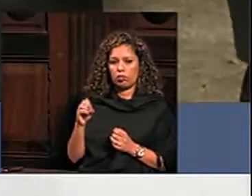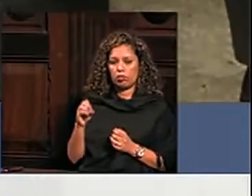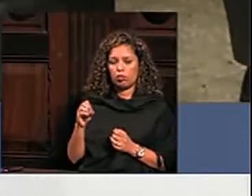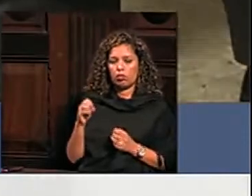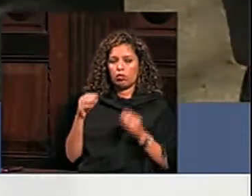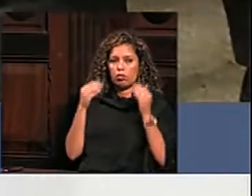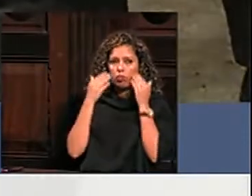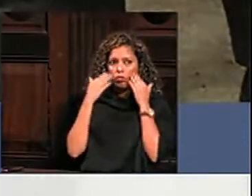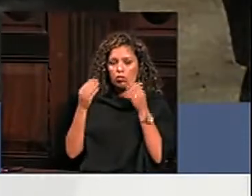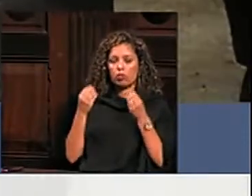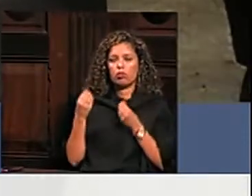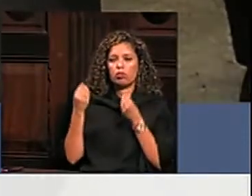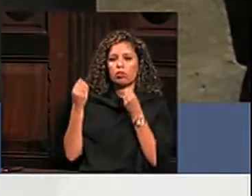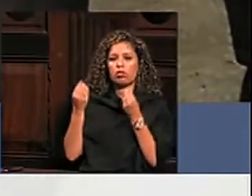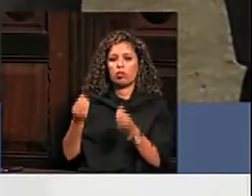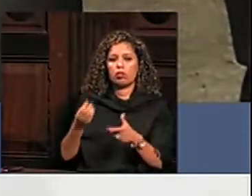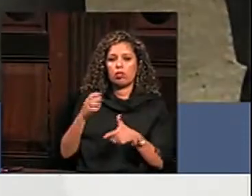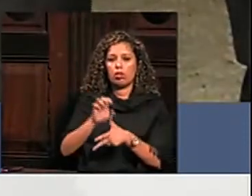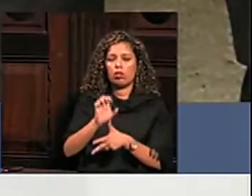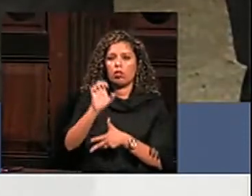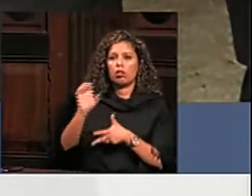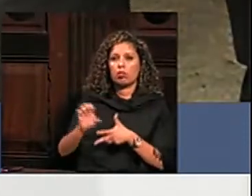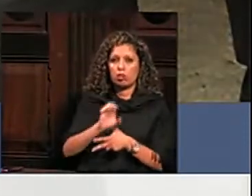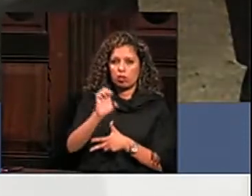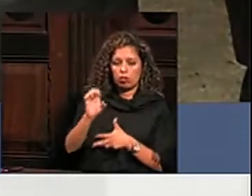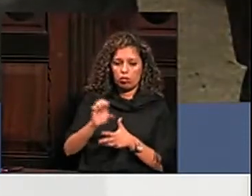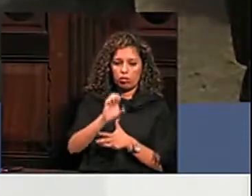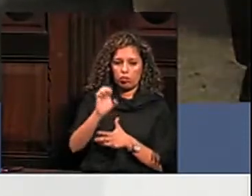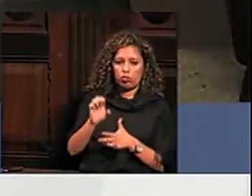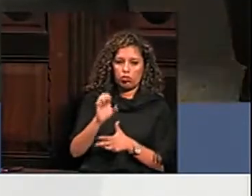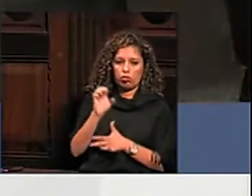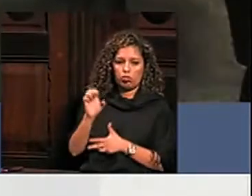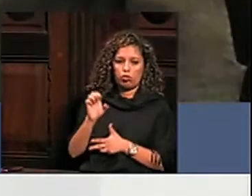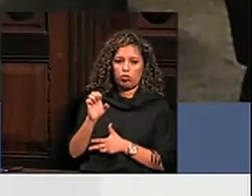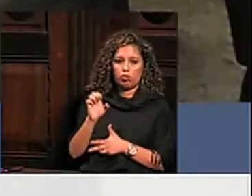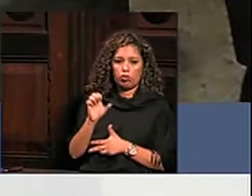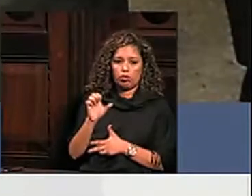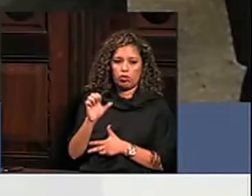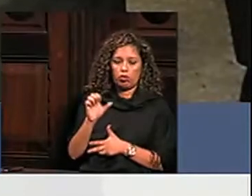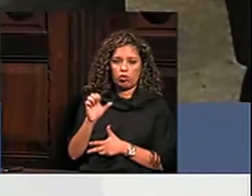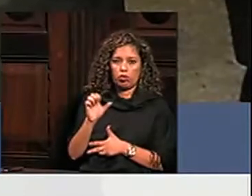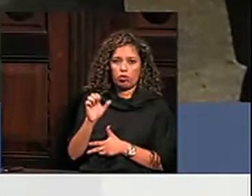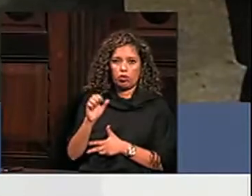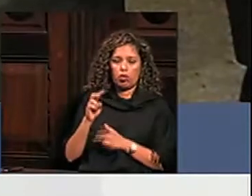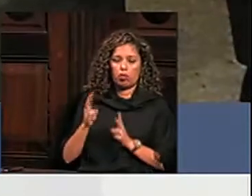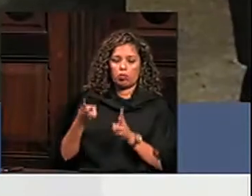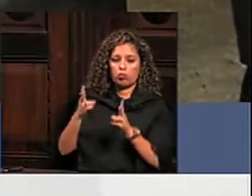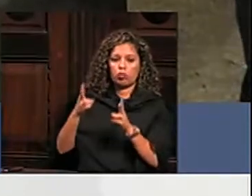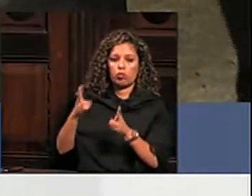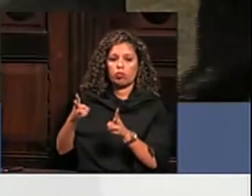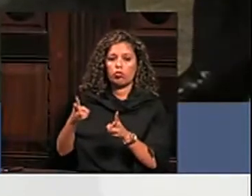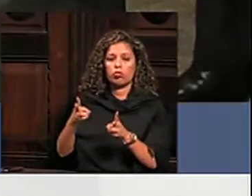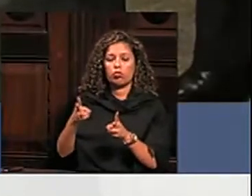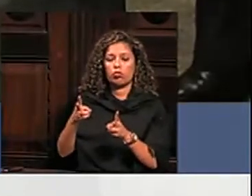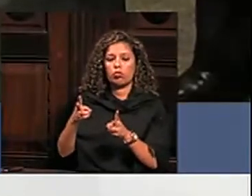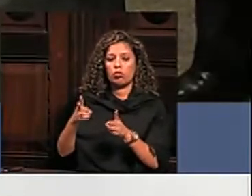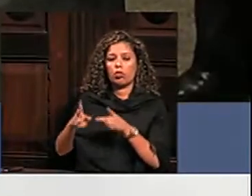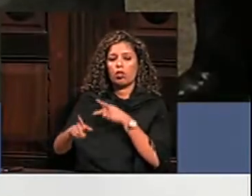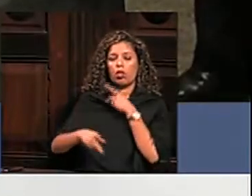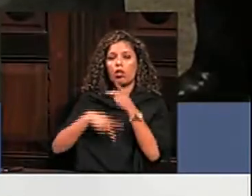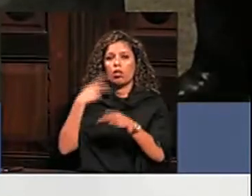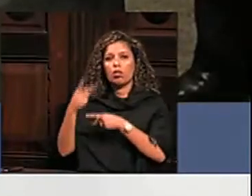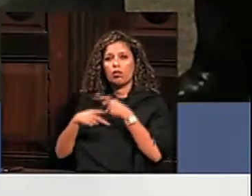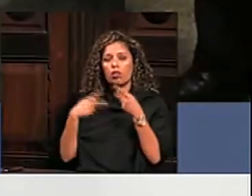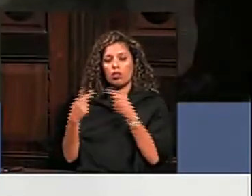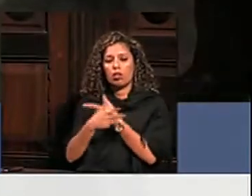autoriza o Poder Executivo a permutar a garantia da instituição